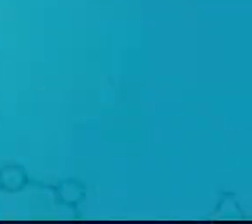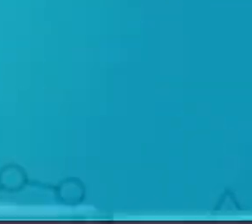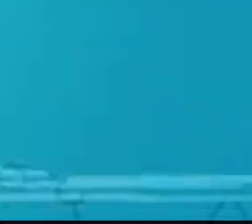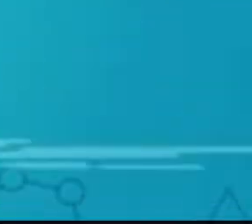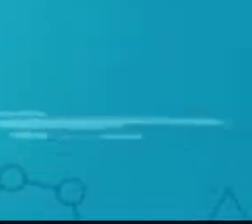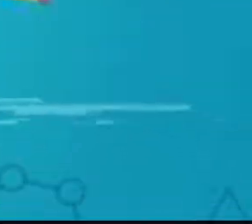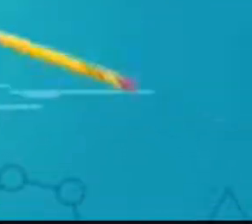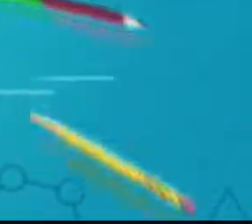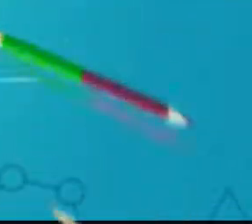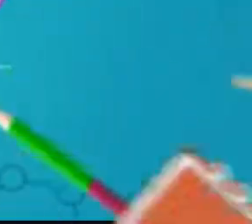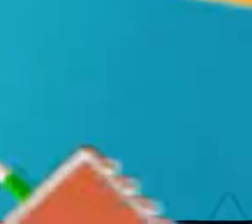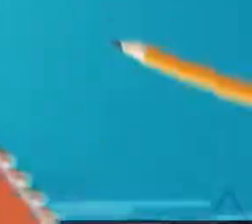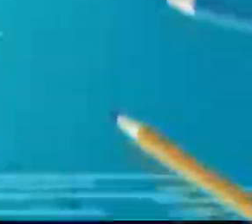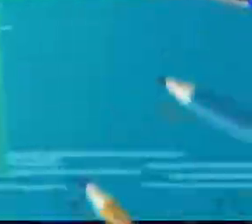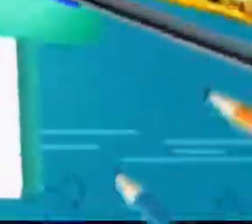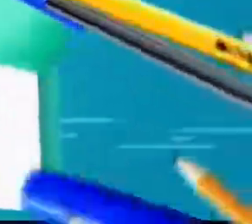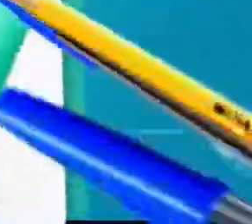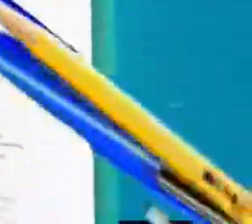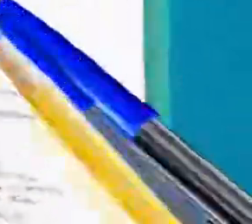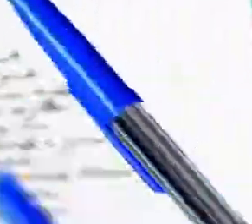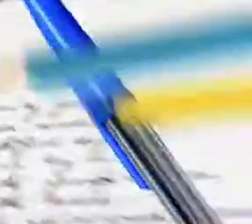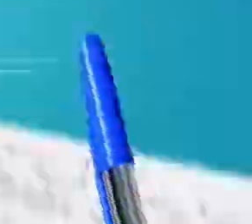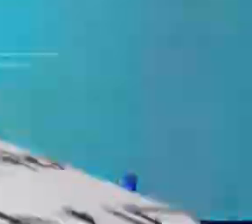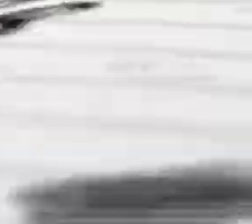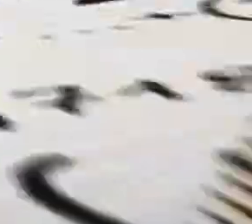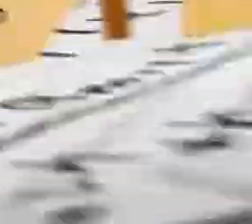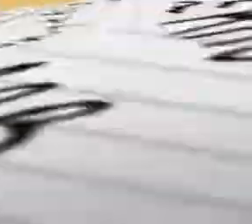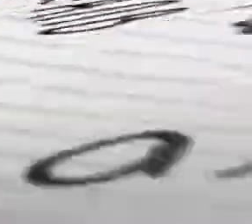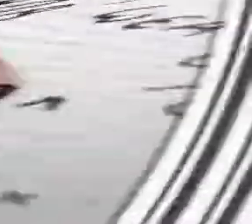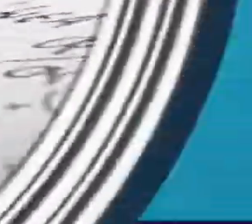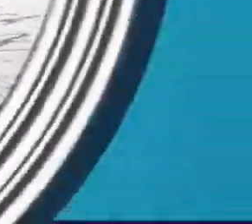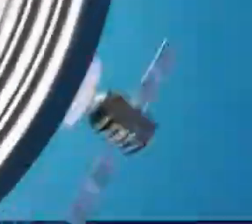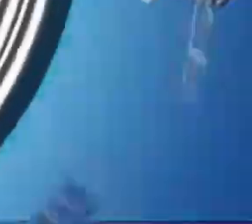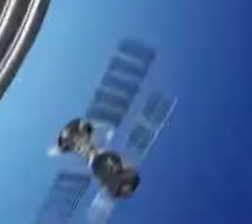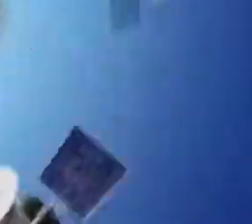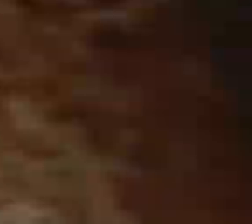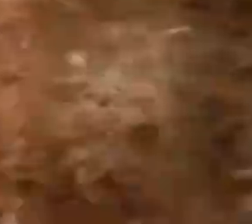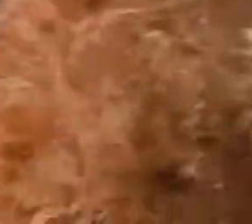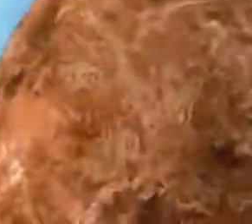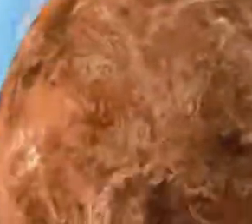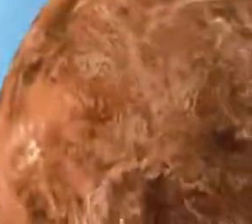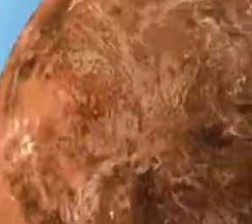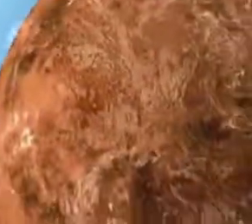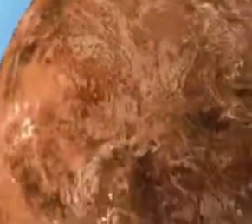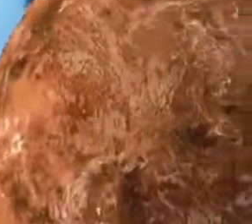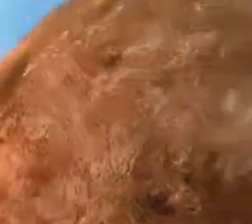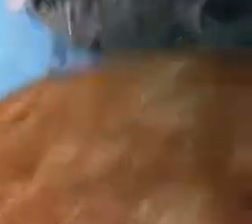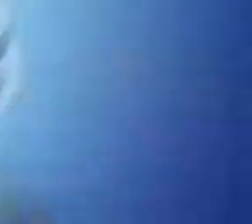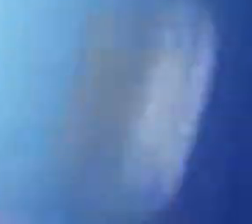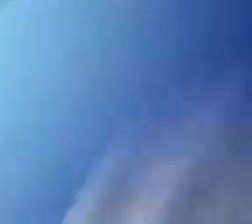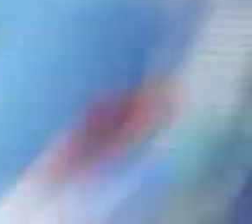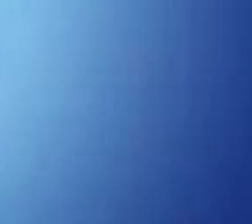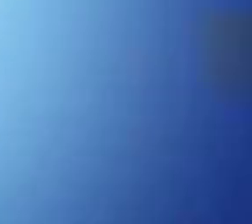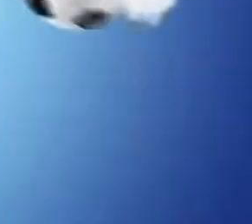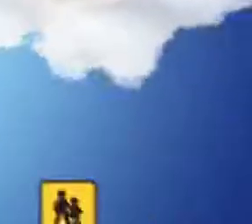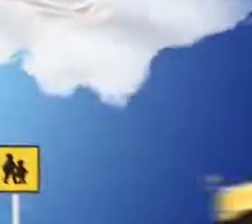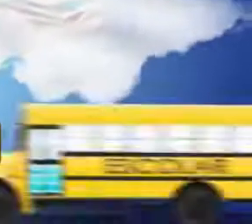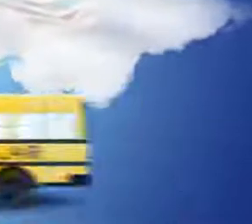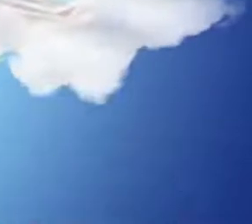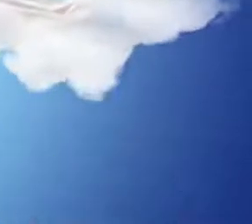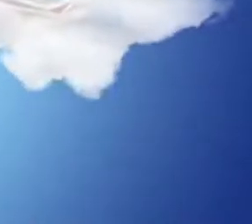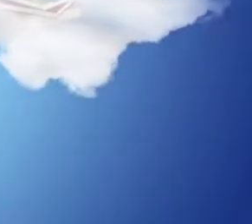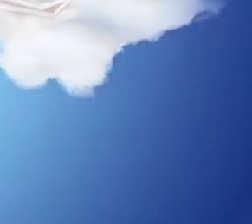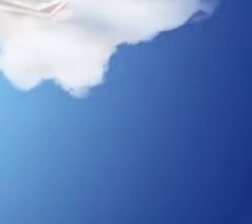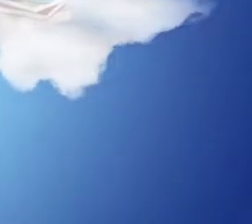tchau.